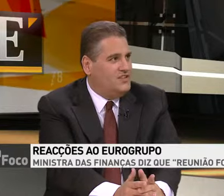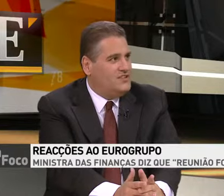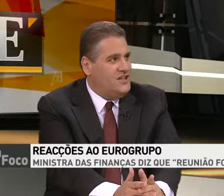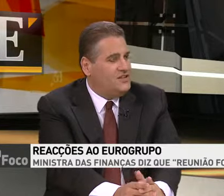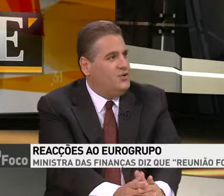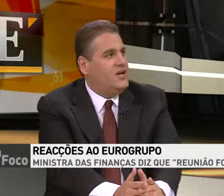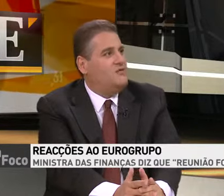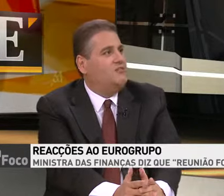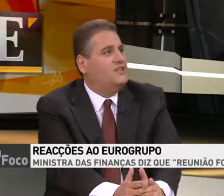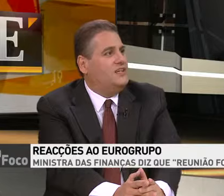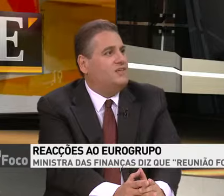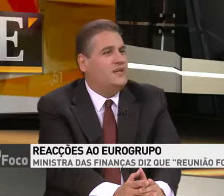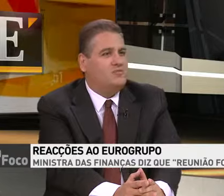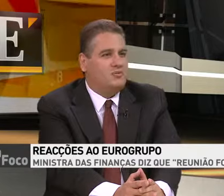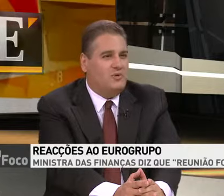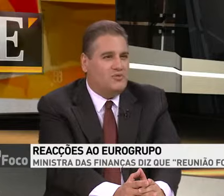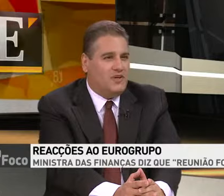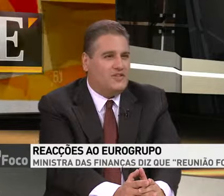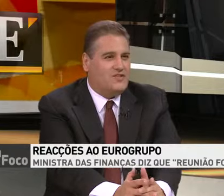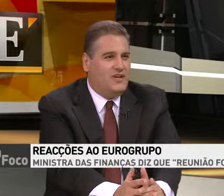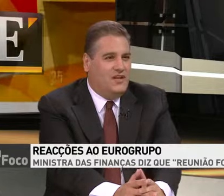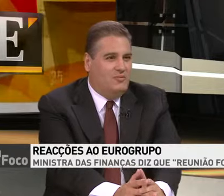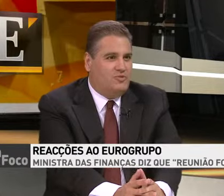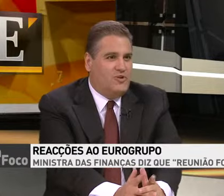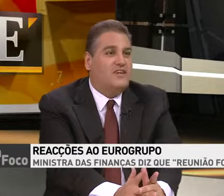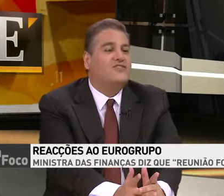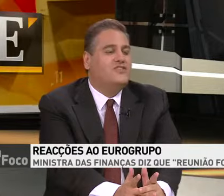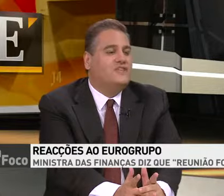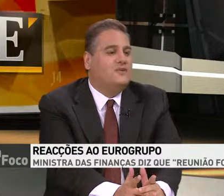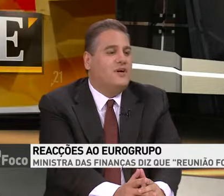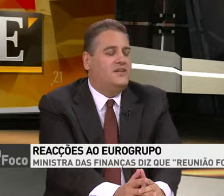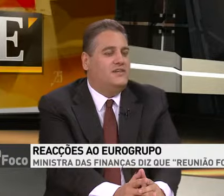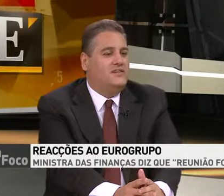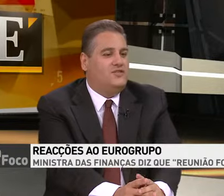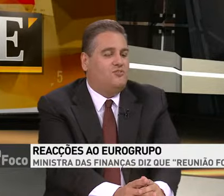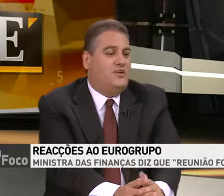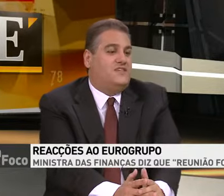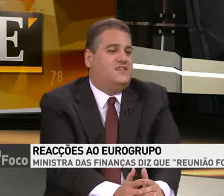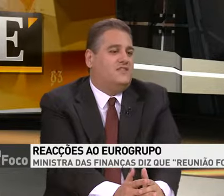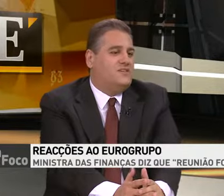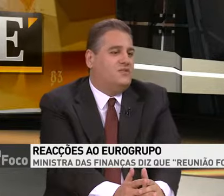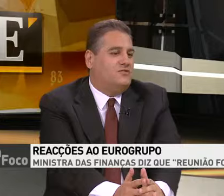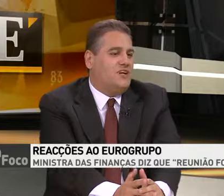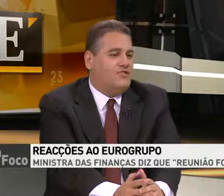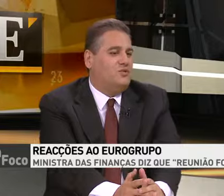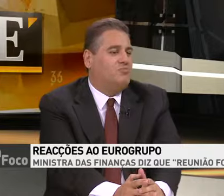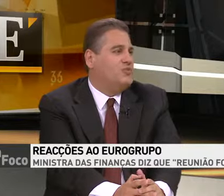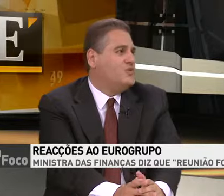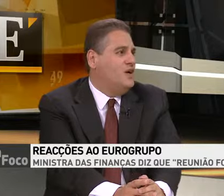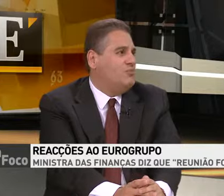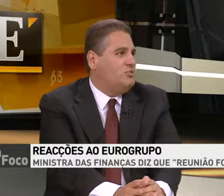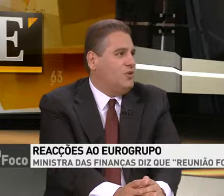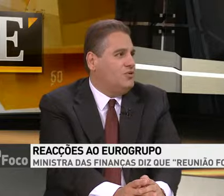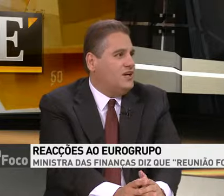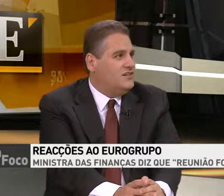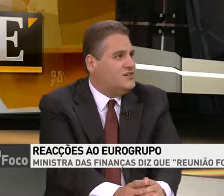do que políticas não acabam por criar mais problemas do que resolve. Porque o Carlos dizia bem, e espera-se que na segunda-feira haja um